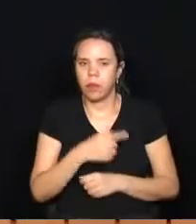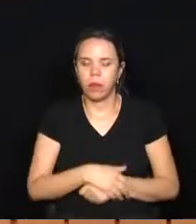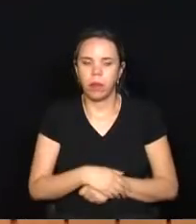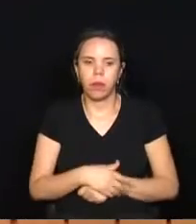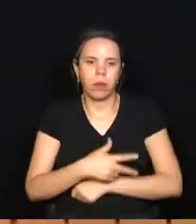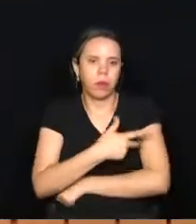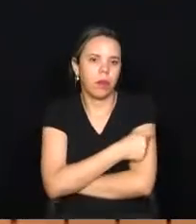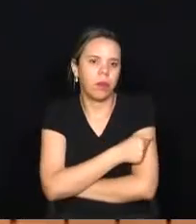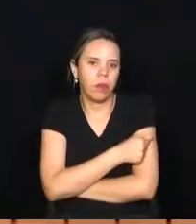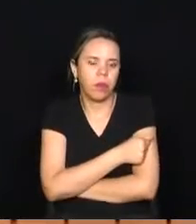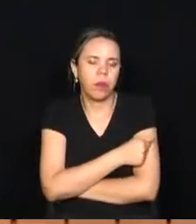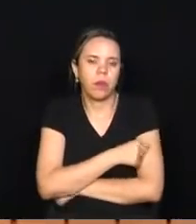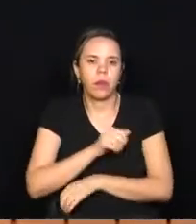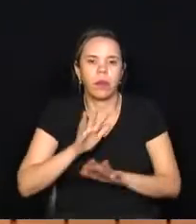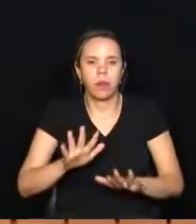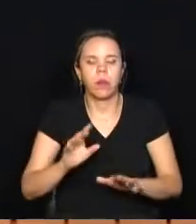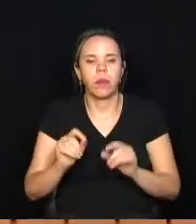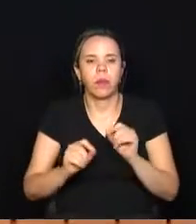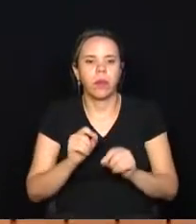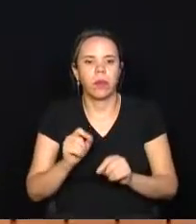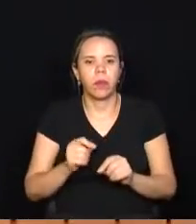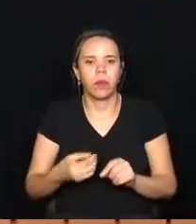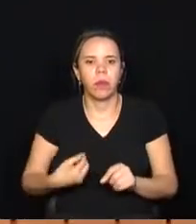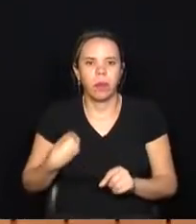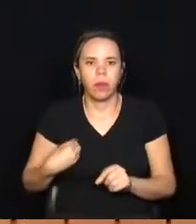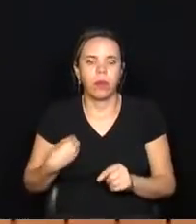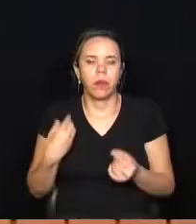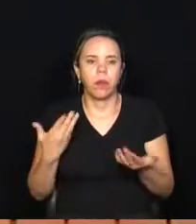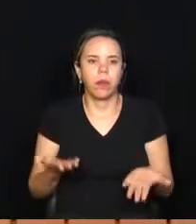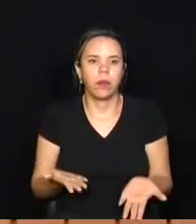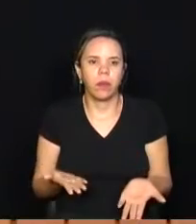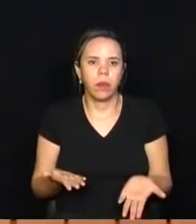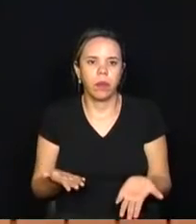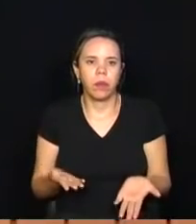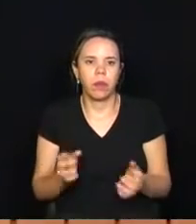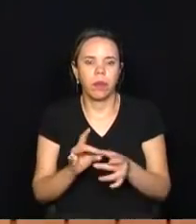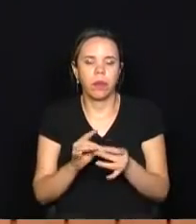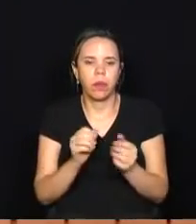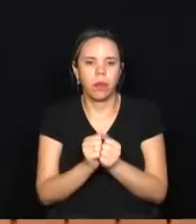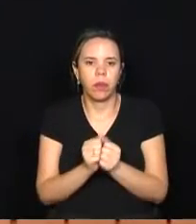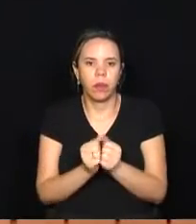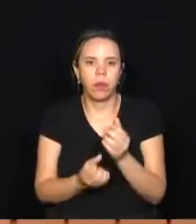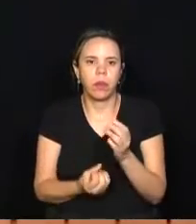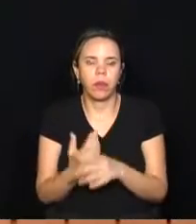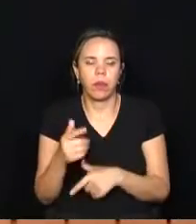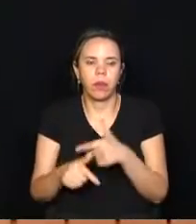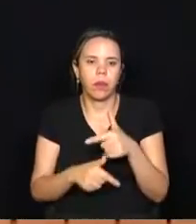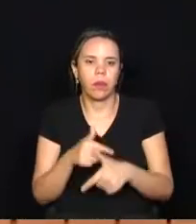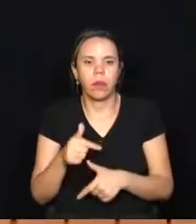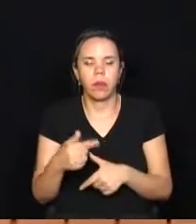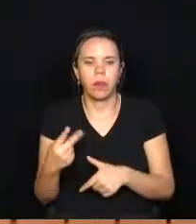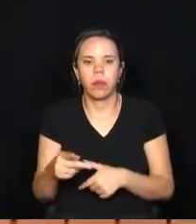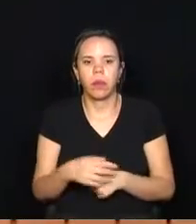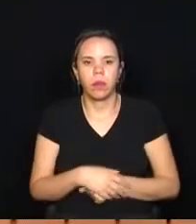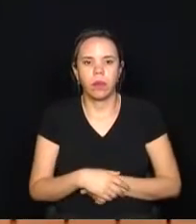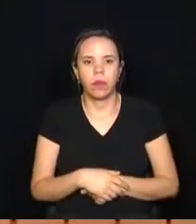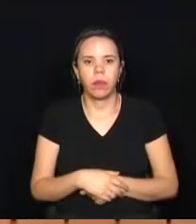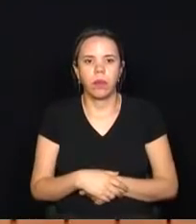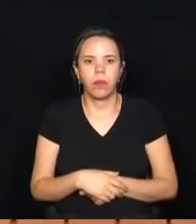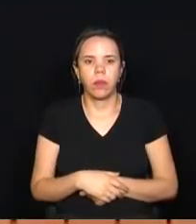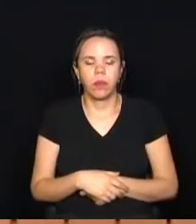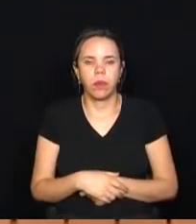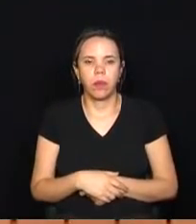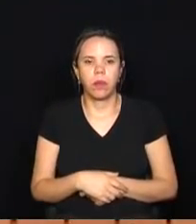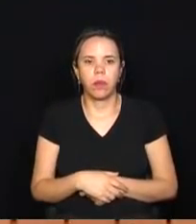injeção. Mas o quê? Ele está aí, lá junto, correndo junto, trabalhando com eles.